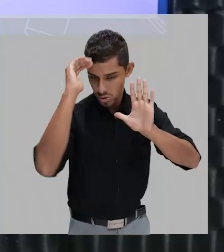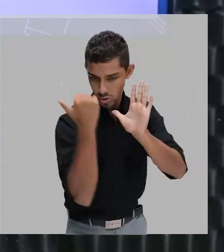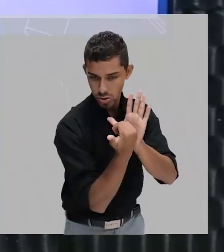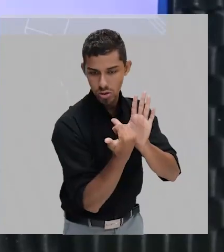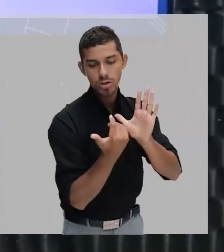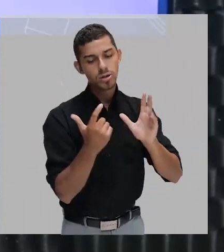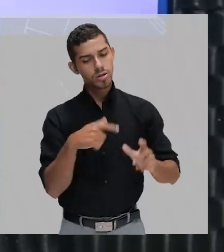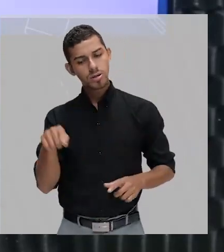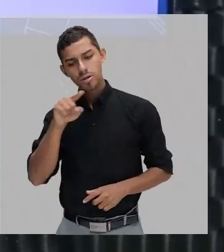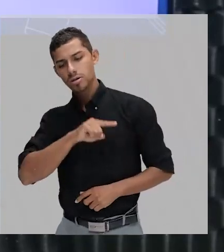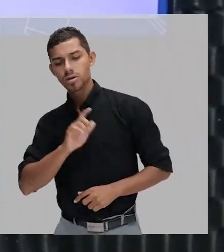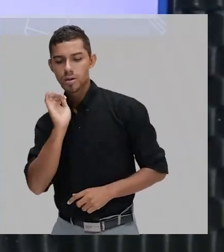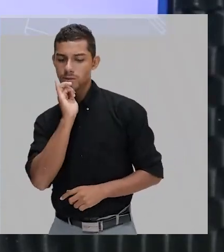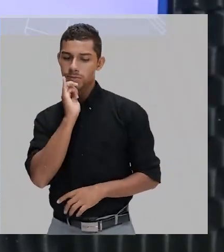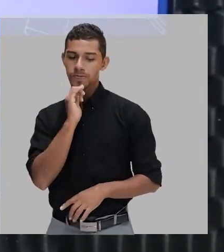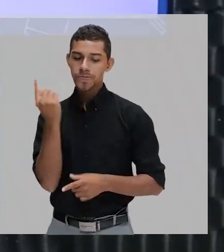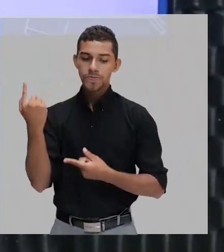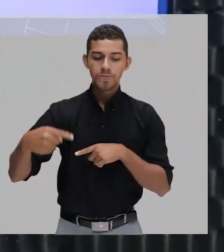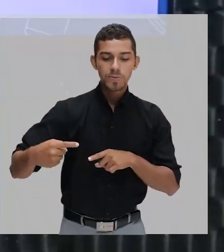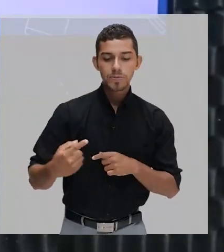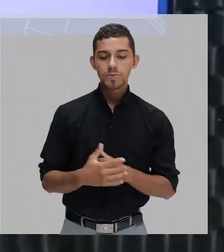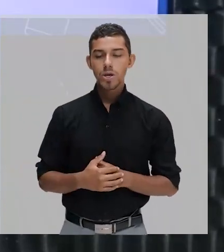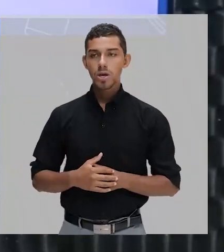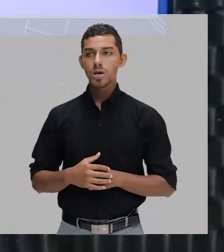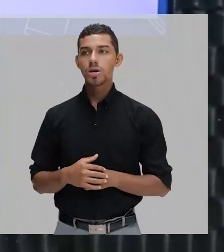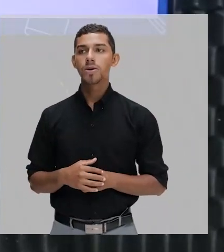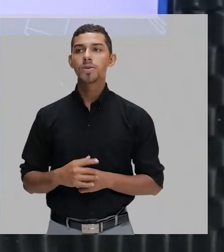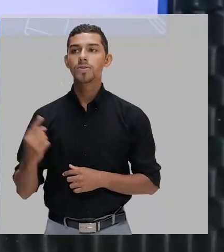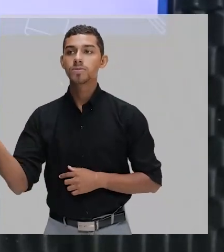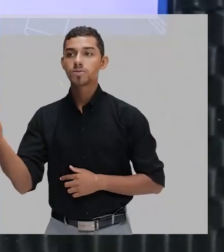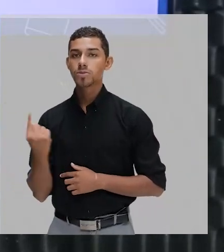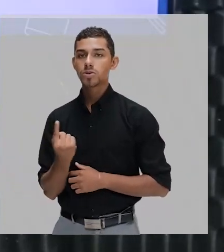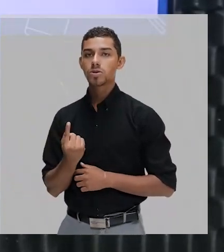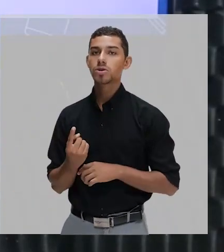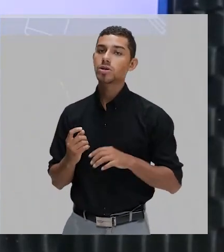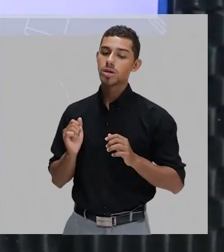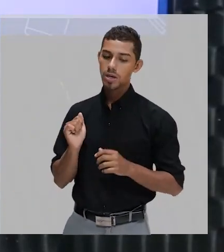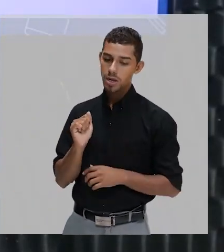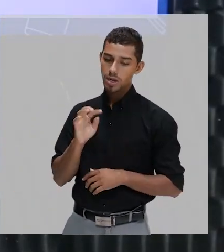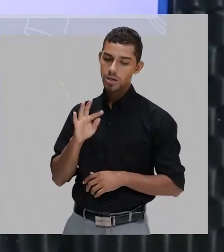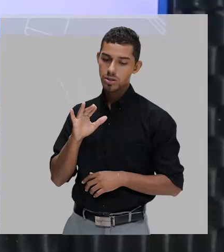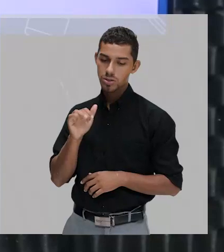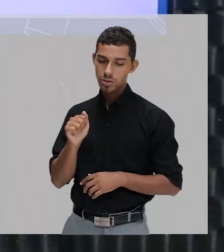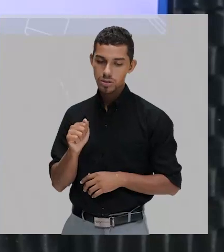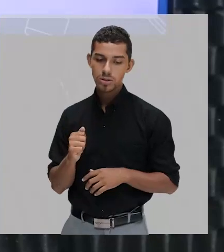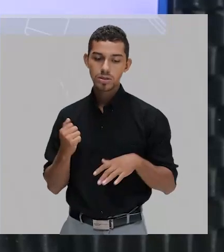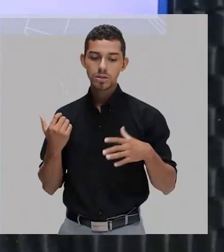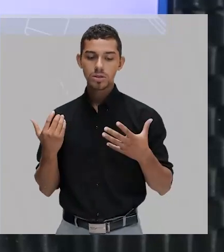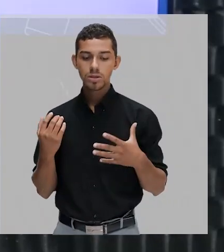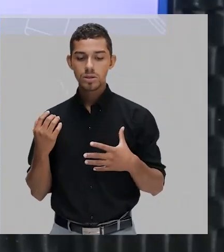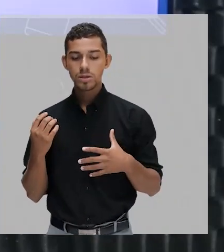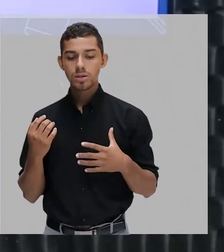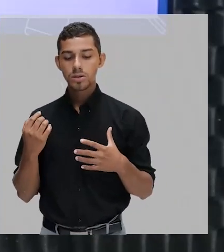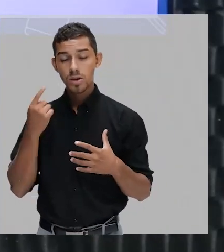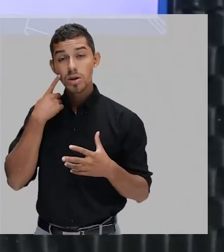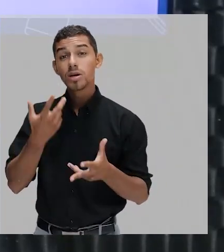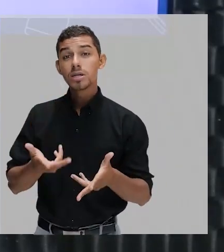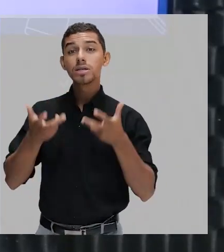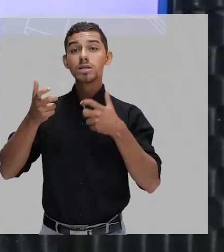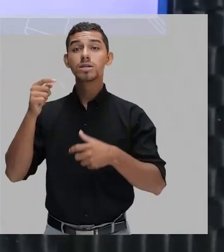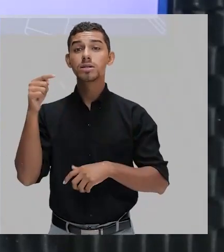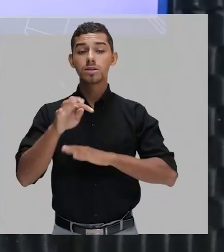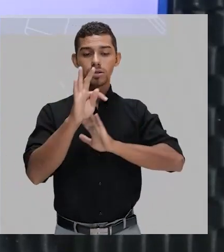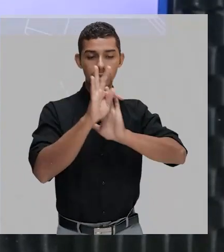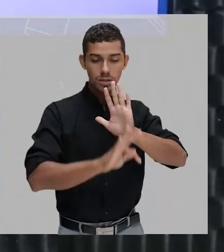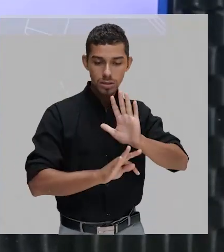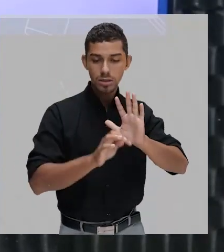quem o autuar, né? Contra quem o atuar. Então, turma, vocês conseguem perceber que nesse